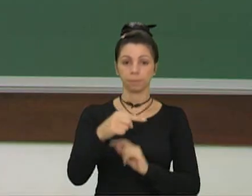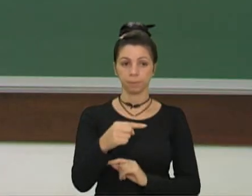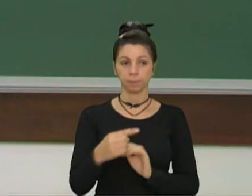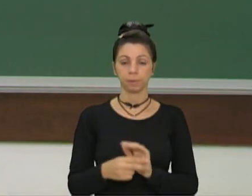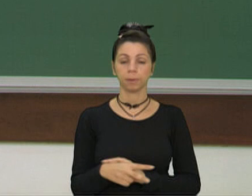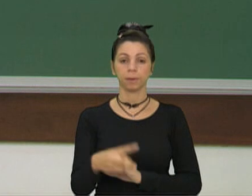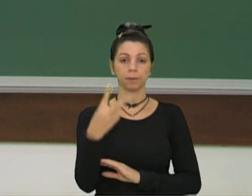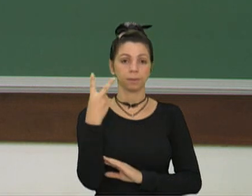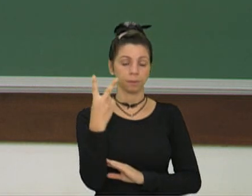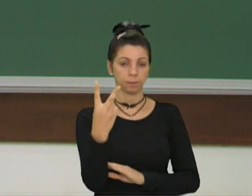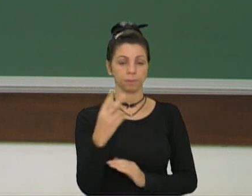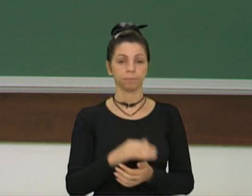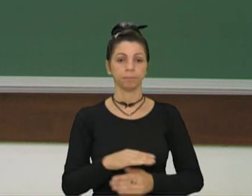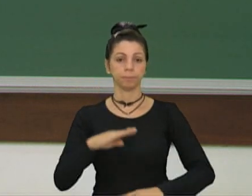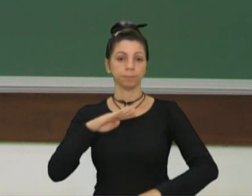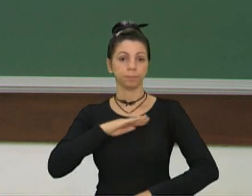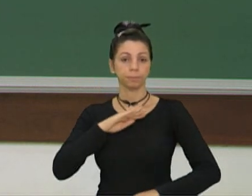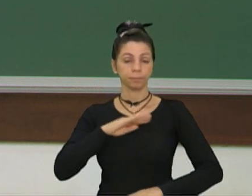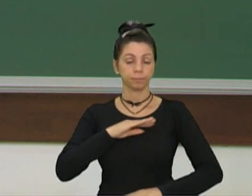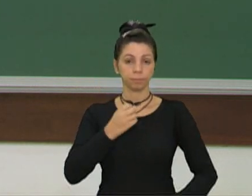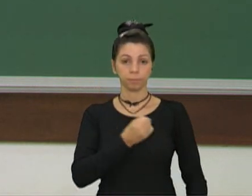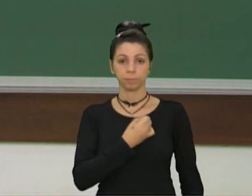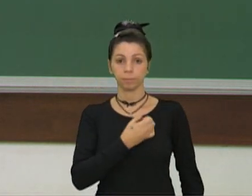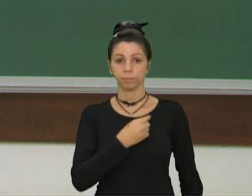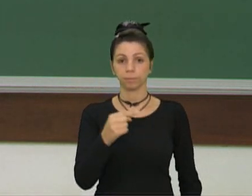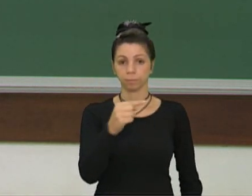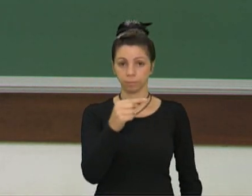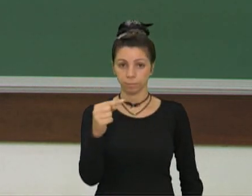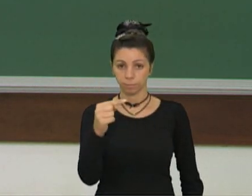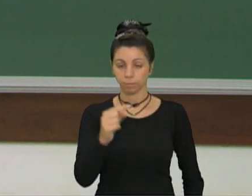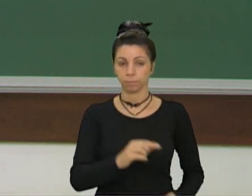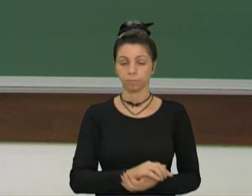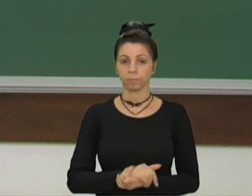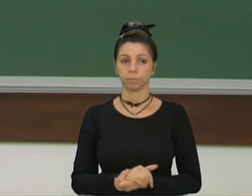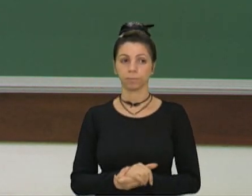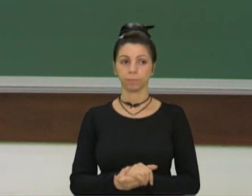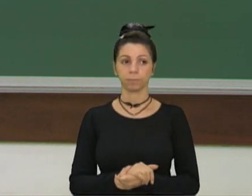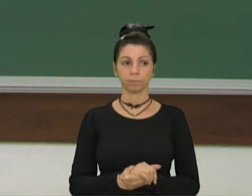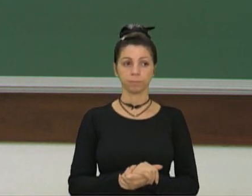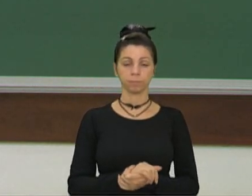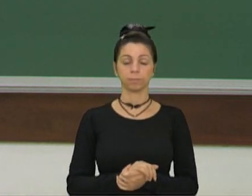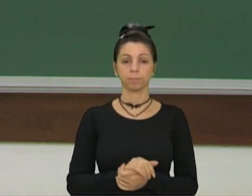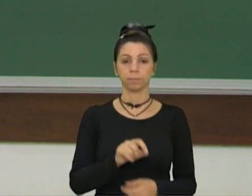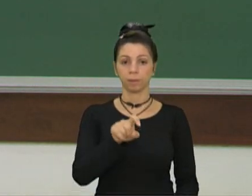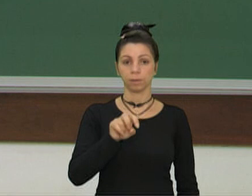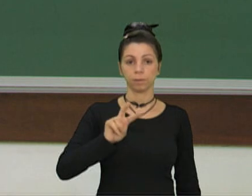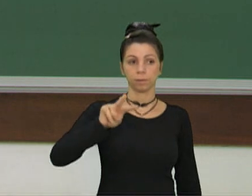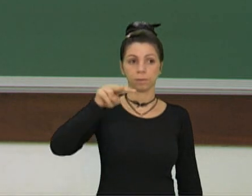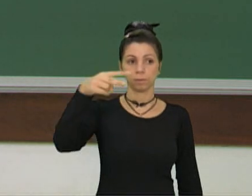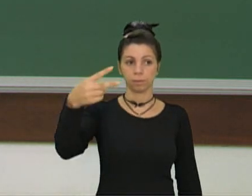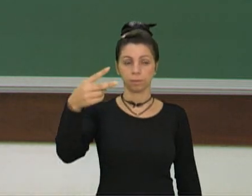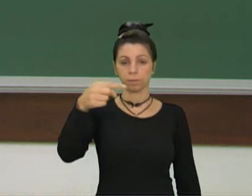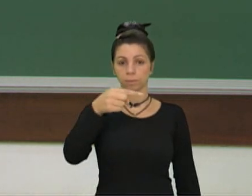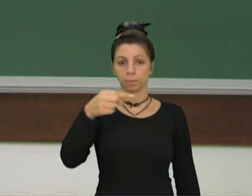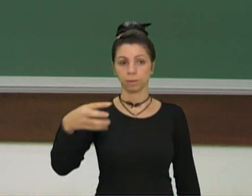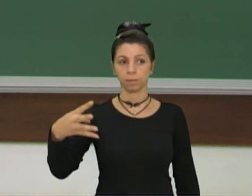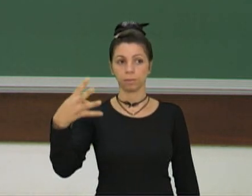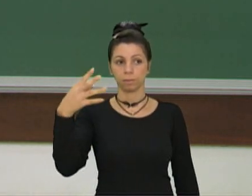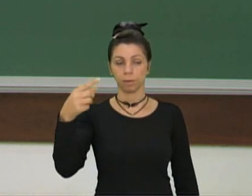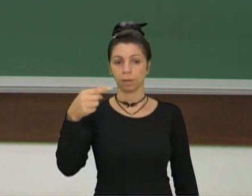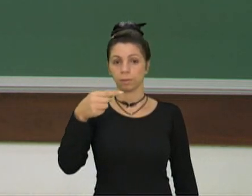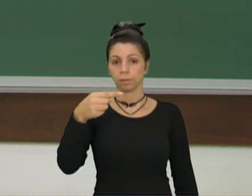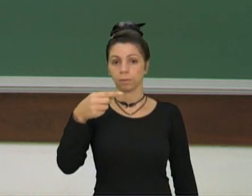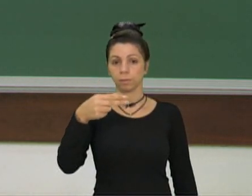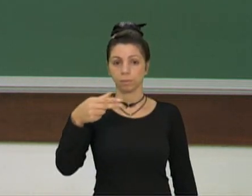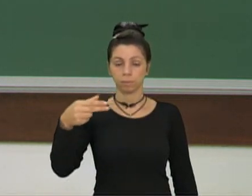segunda envolvendo a situação do número negativo. X ao quadrado menos 4 igual a menos 8, né? Então,